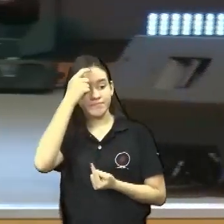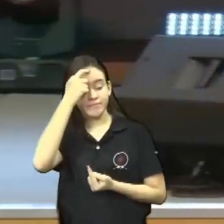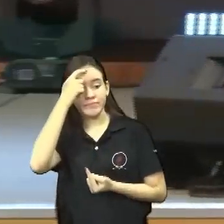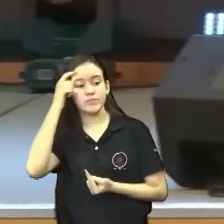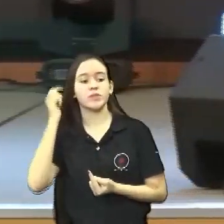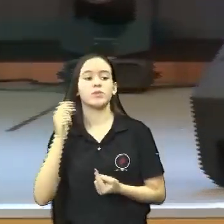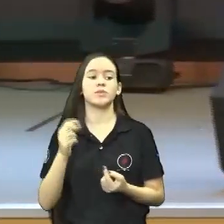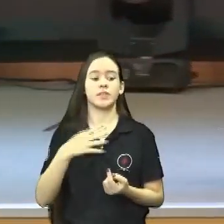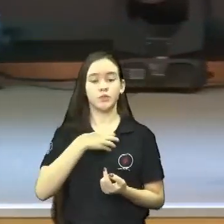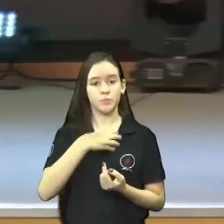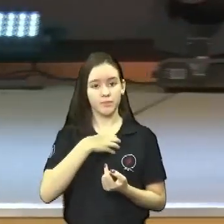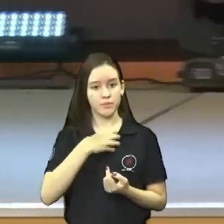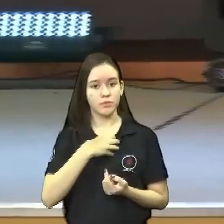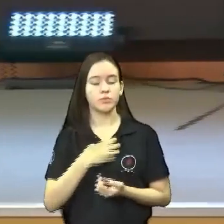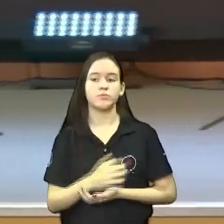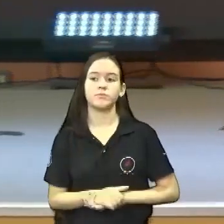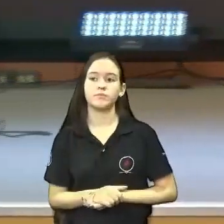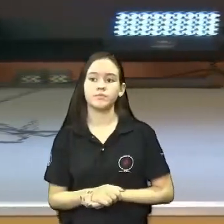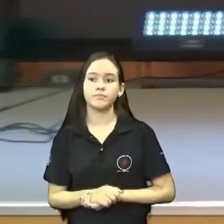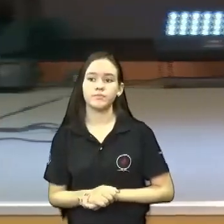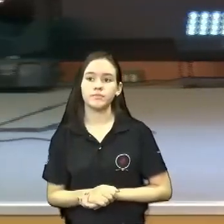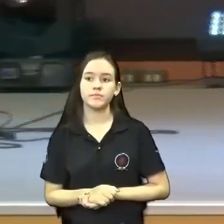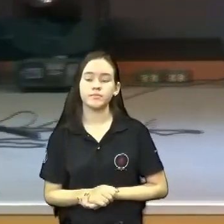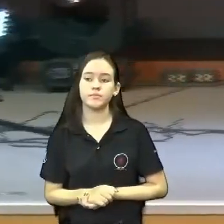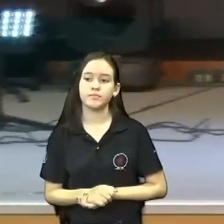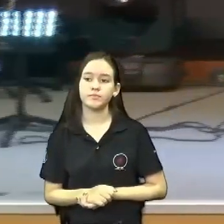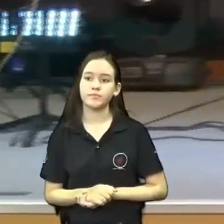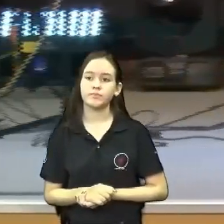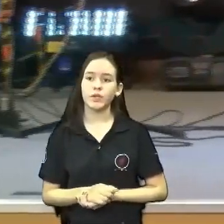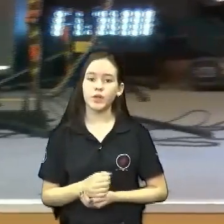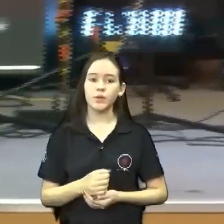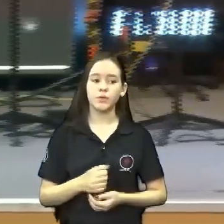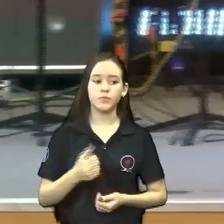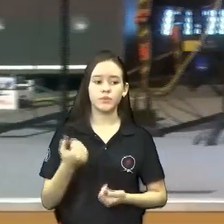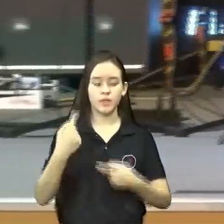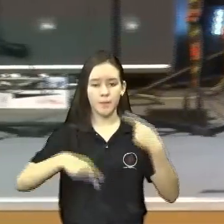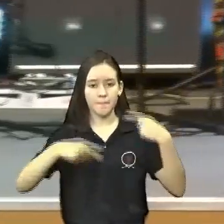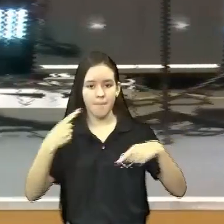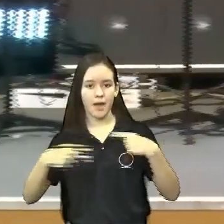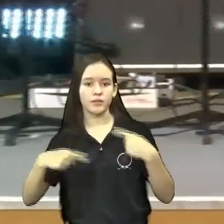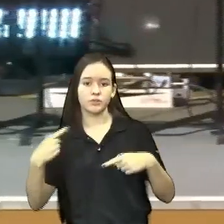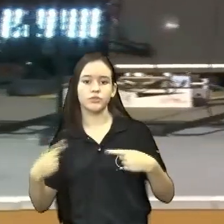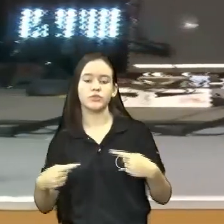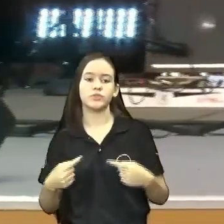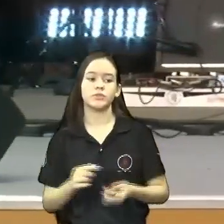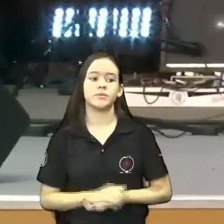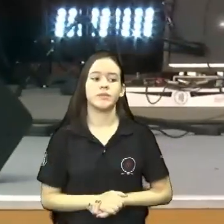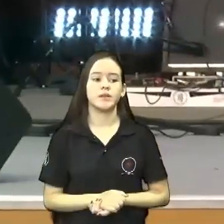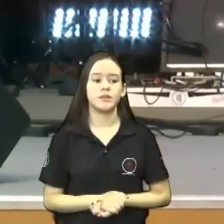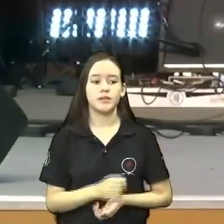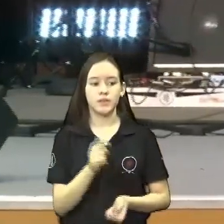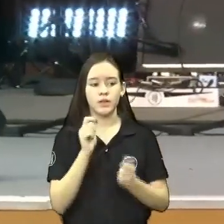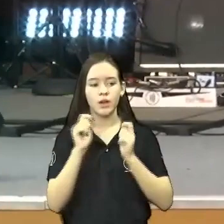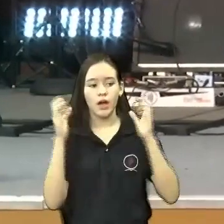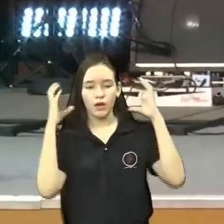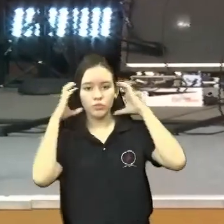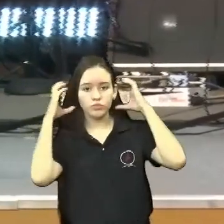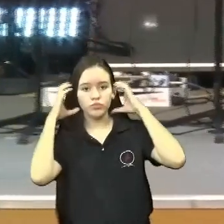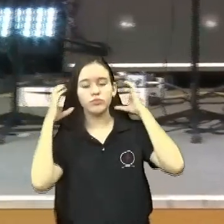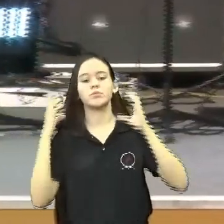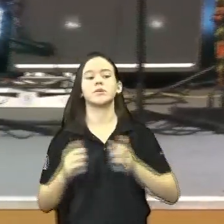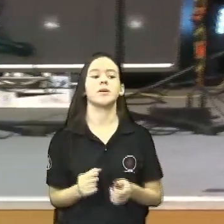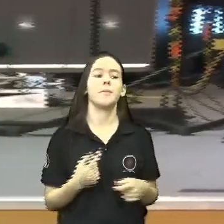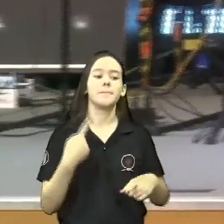sentimentos uma vez um debate Na rádio uma pesquisa eu fui participar debate